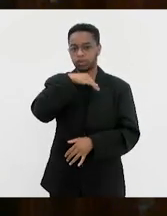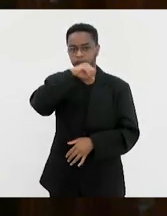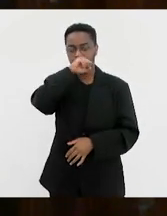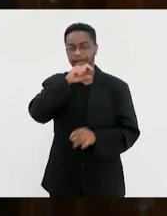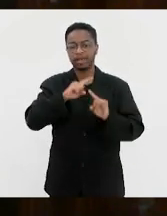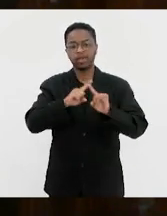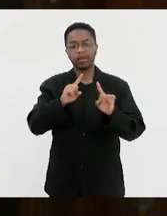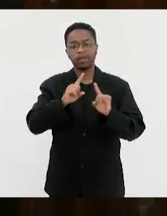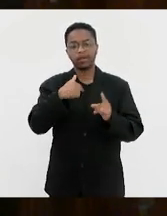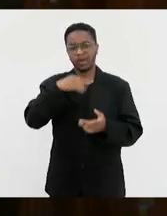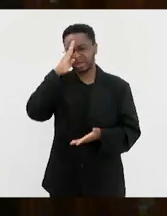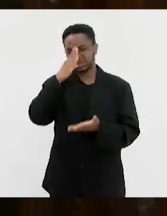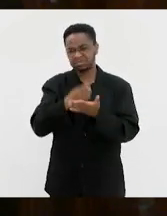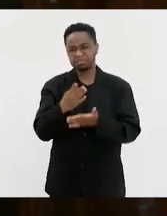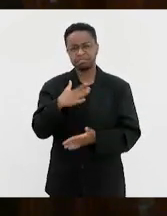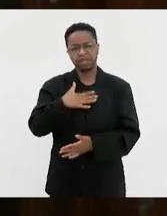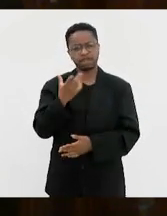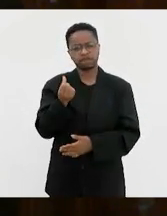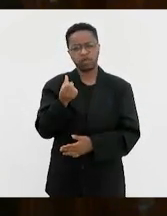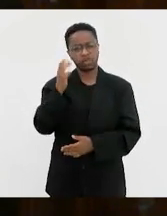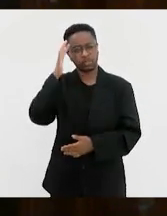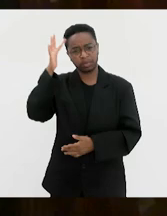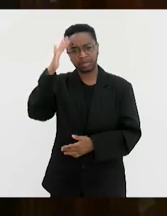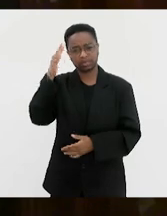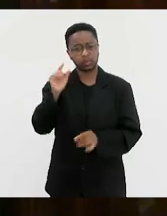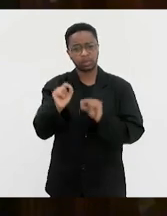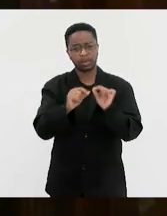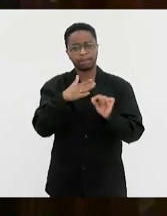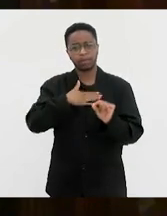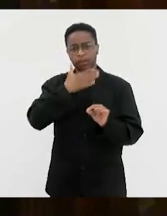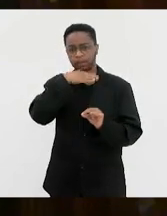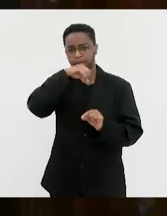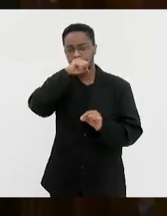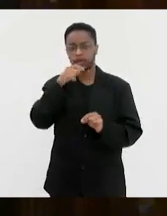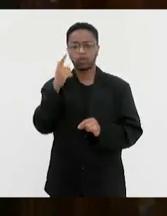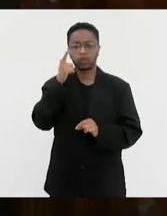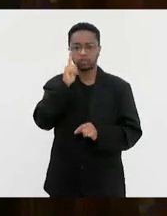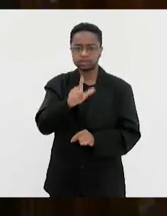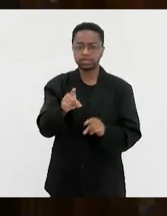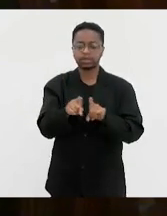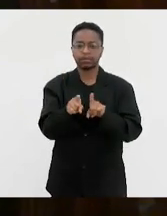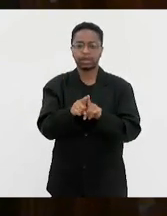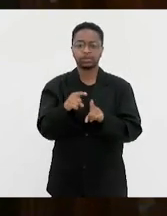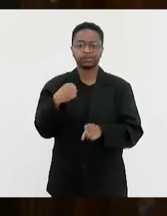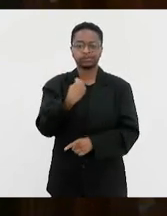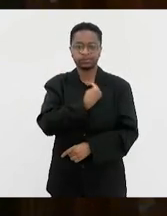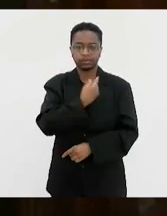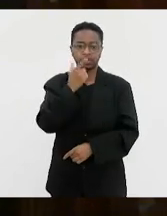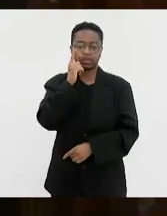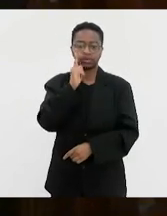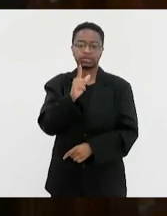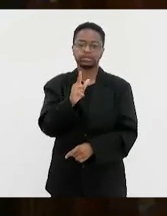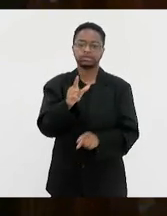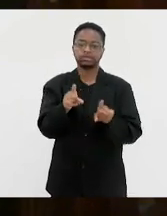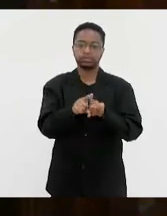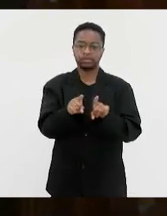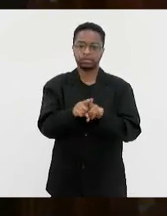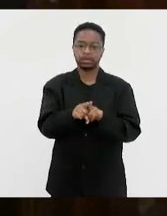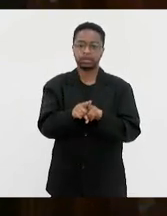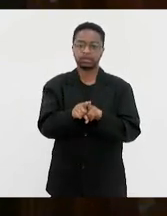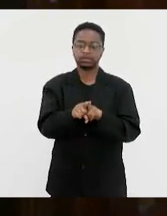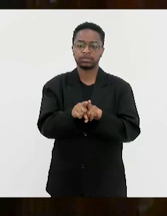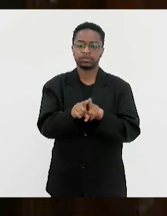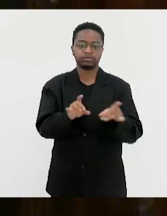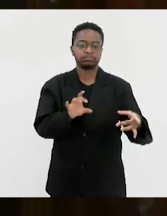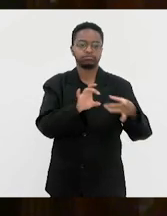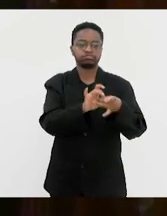imaginava daquilo tudo que meu pai ia conseguir, e que também nós pudéssemos com isso estar na rebarba de muita coisa